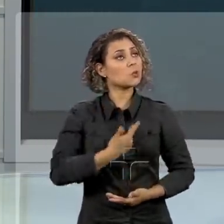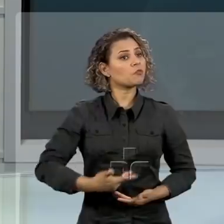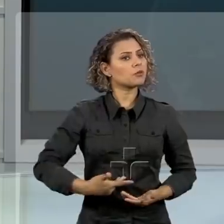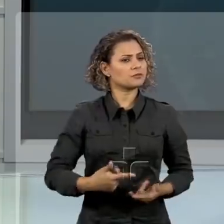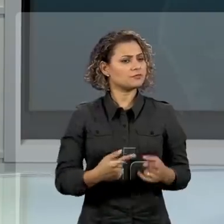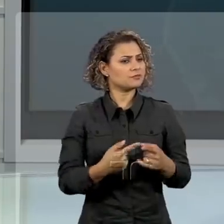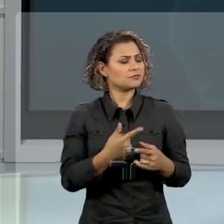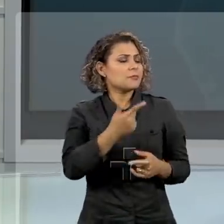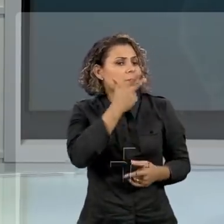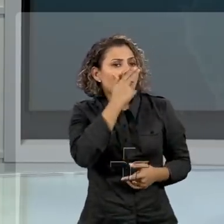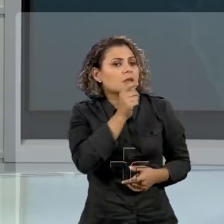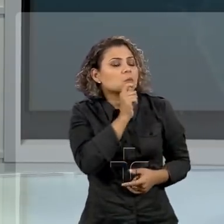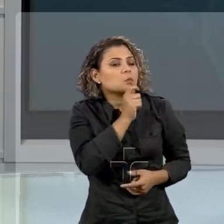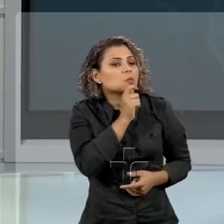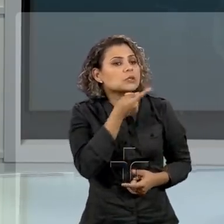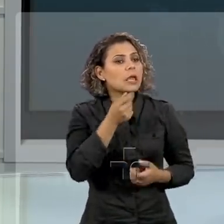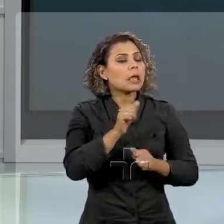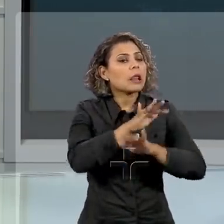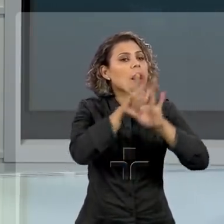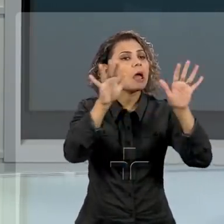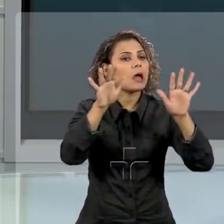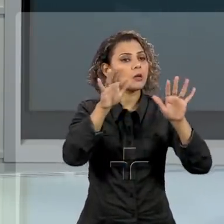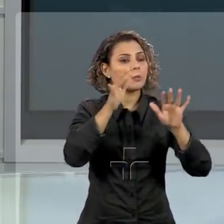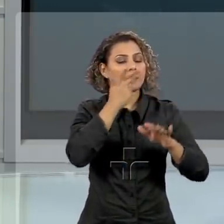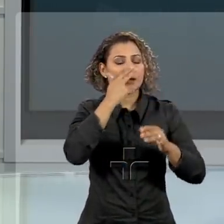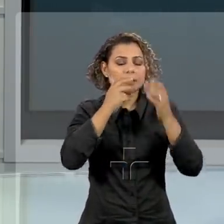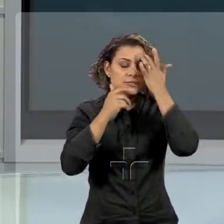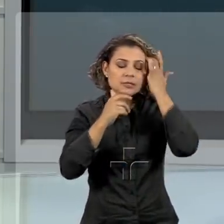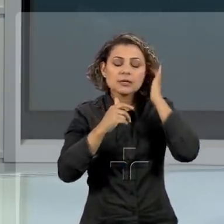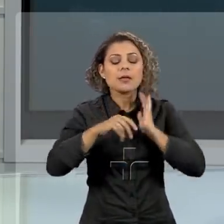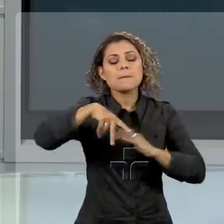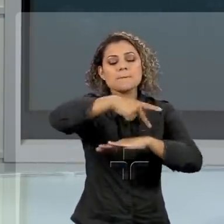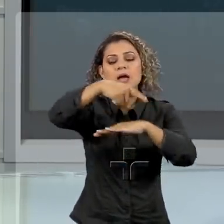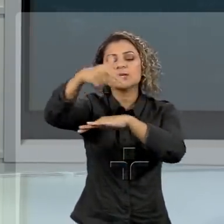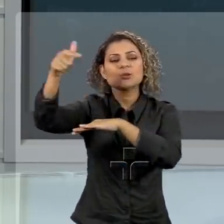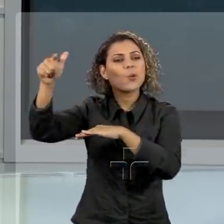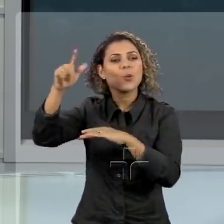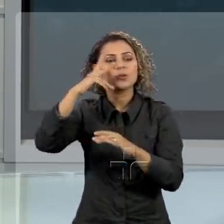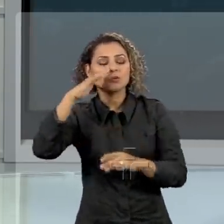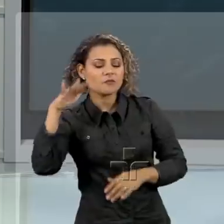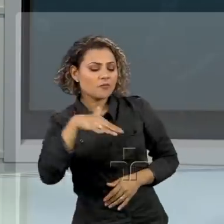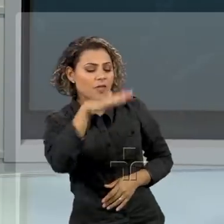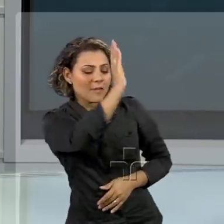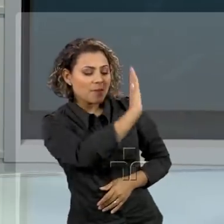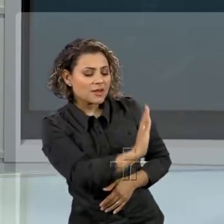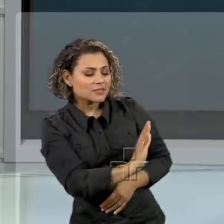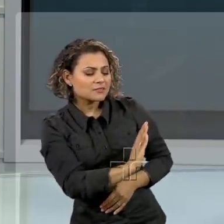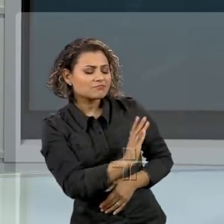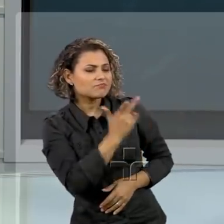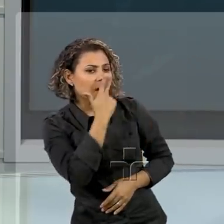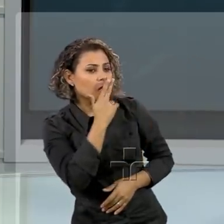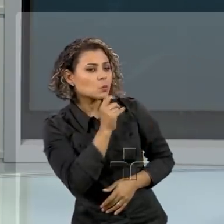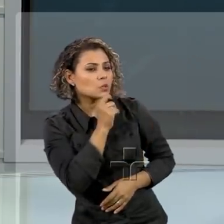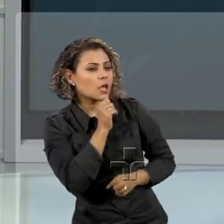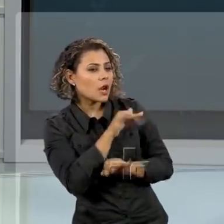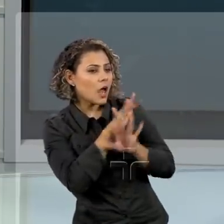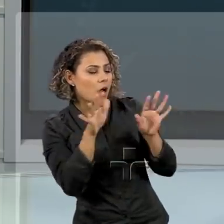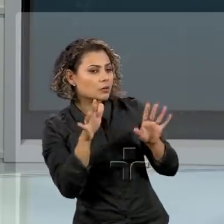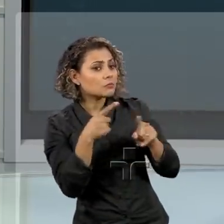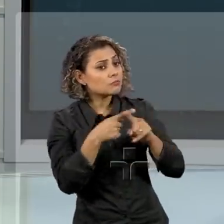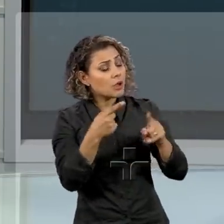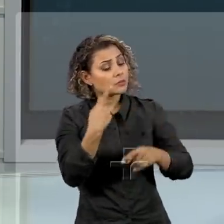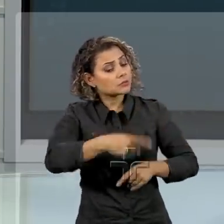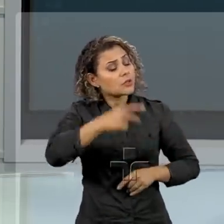clara do que seja o governo Bolsonaro no exterior. Então, a vinda de Sérgio Moro traz também esse ativo, essa